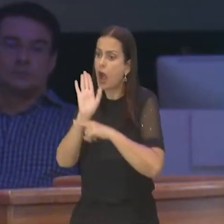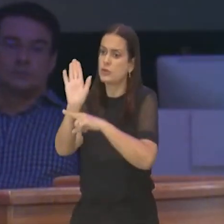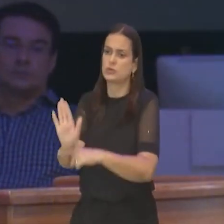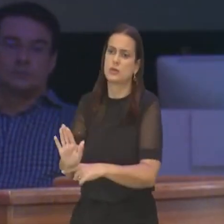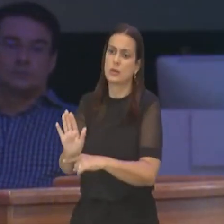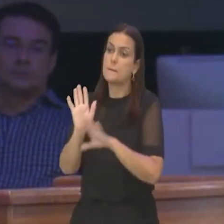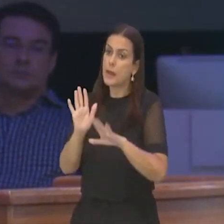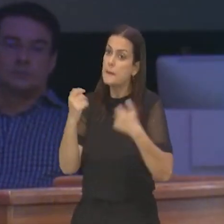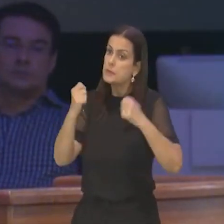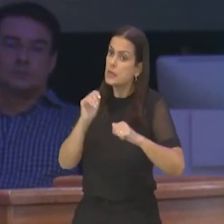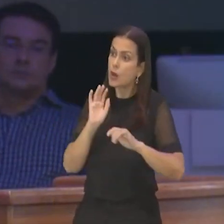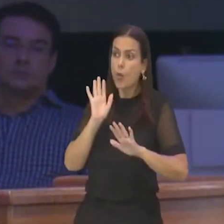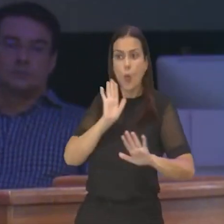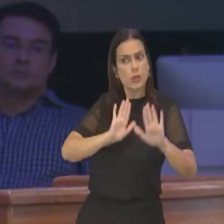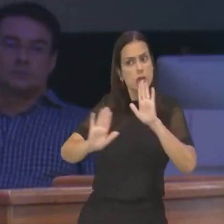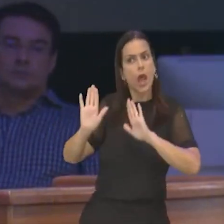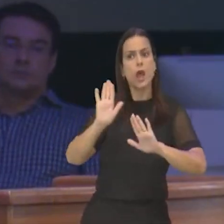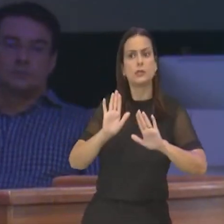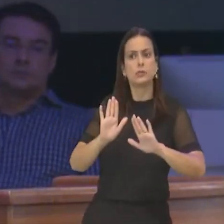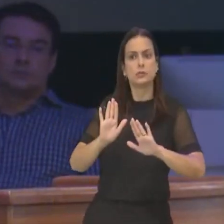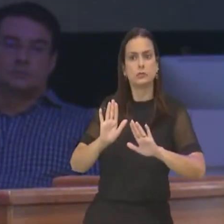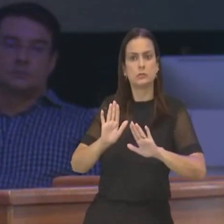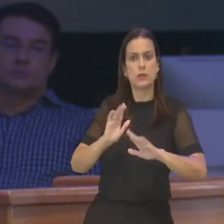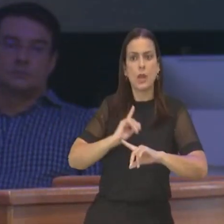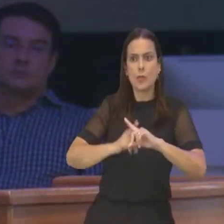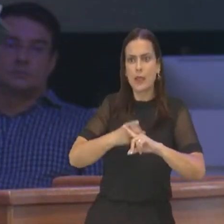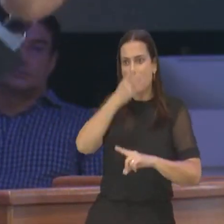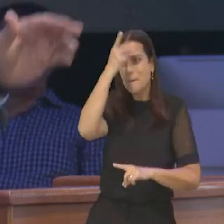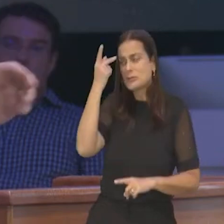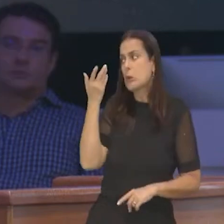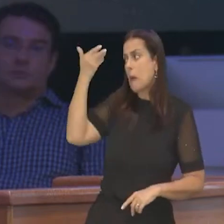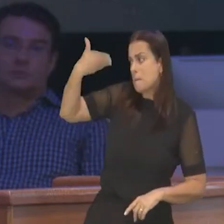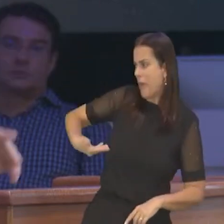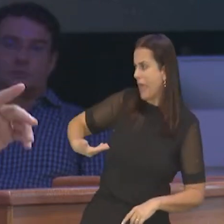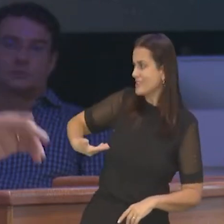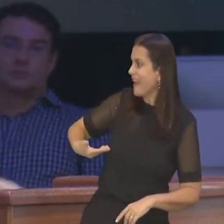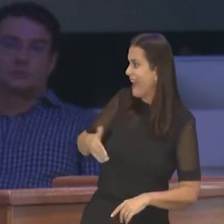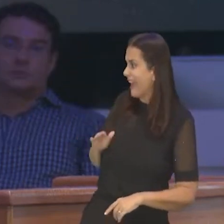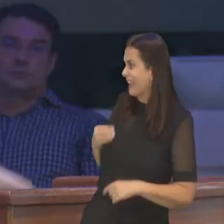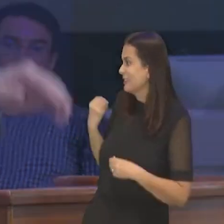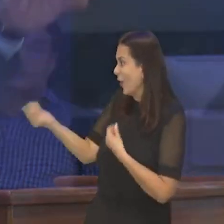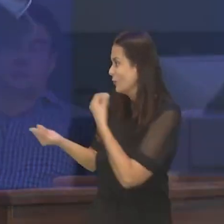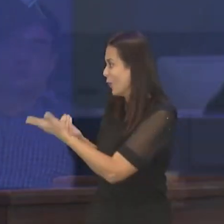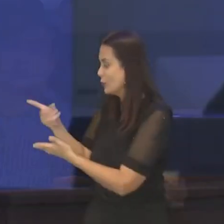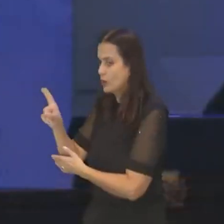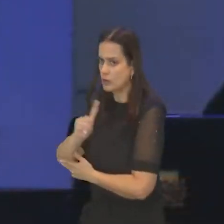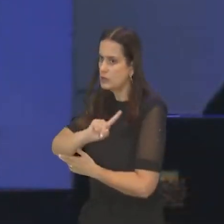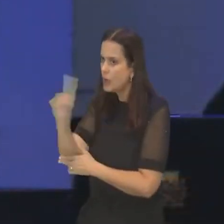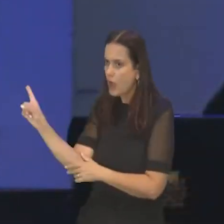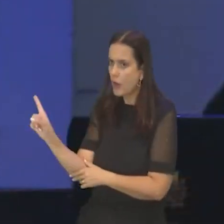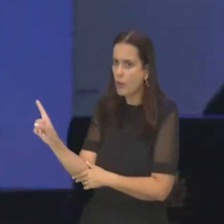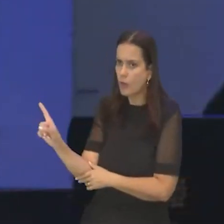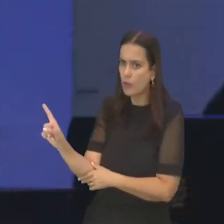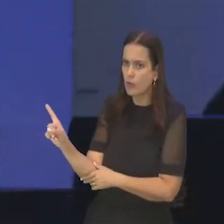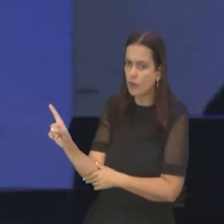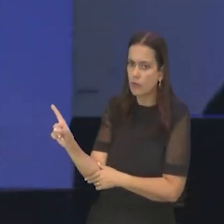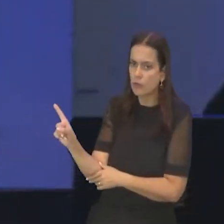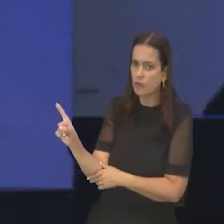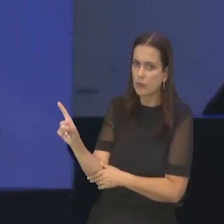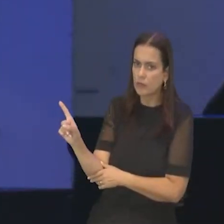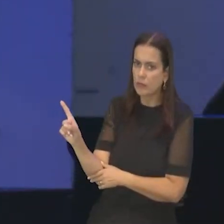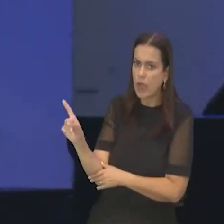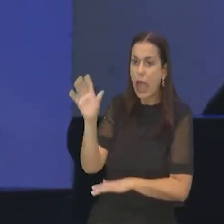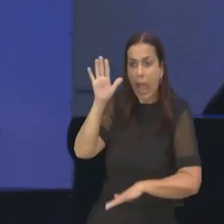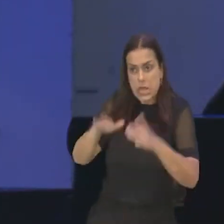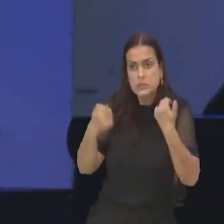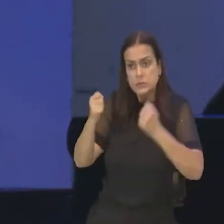ter o cuidado, porque às vezes nós compramos algumas ideias, algumas informações, precisamos sim acudir, precisamos, às vezes,